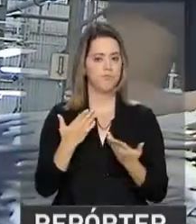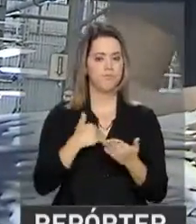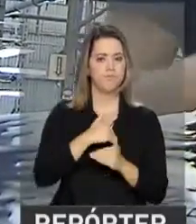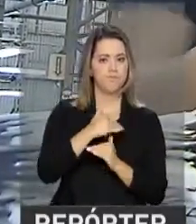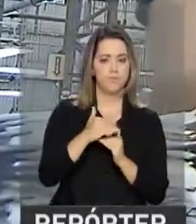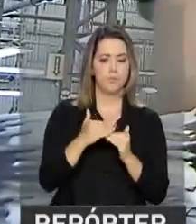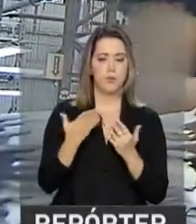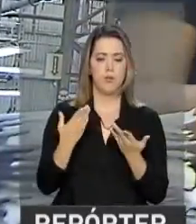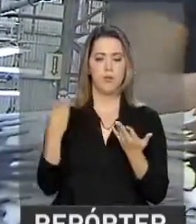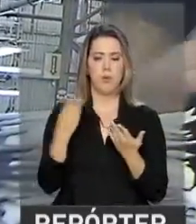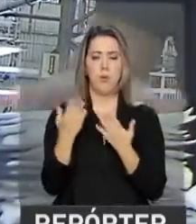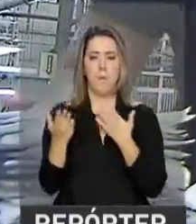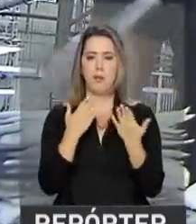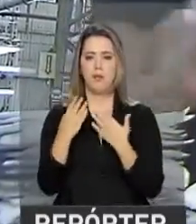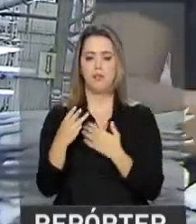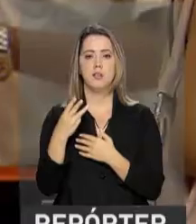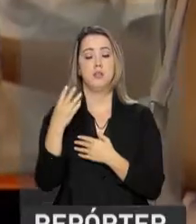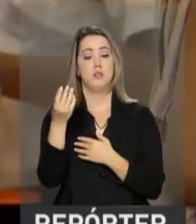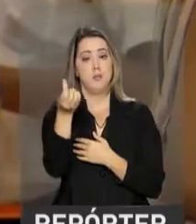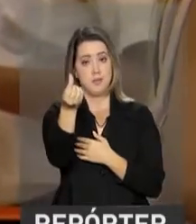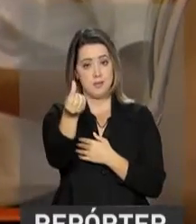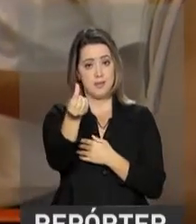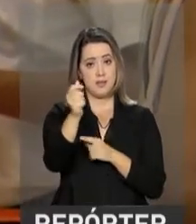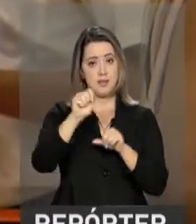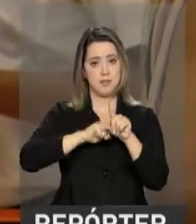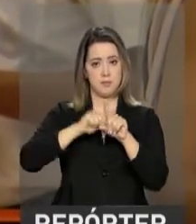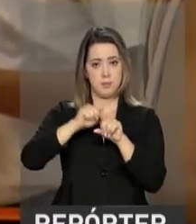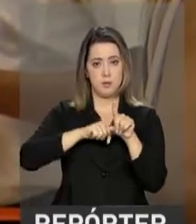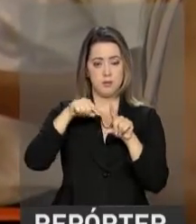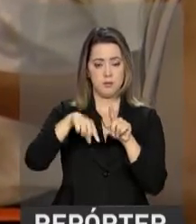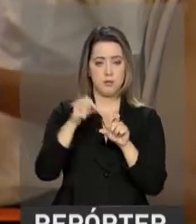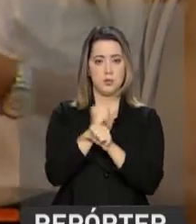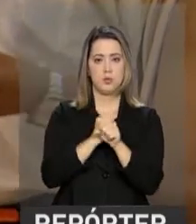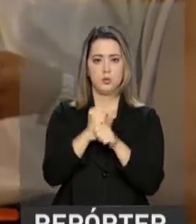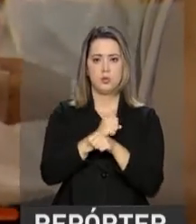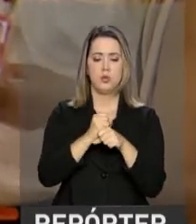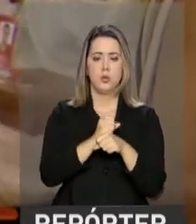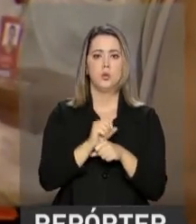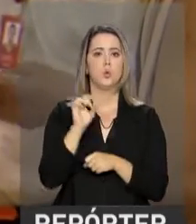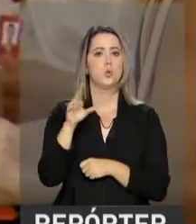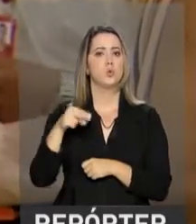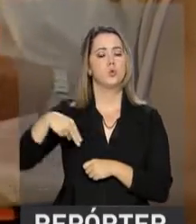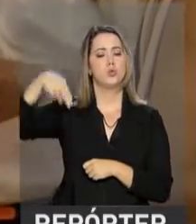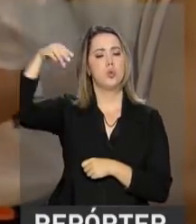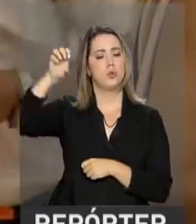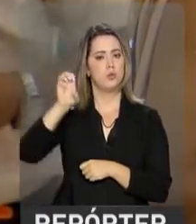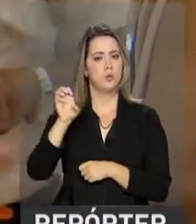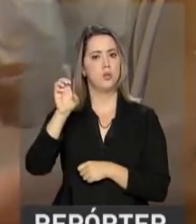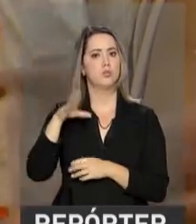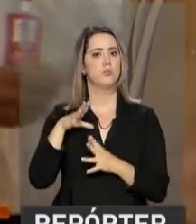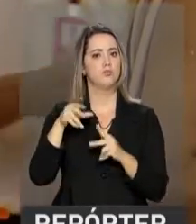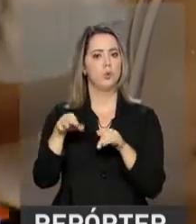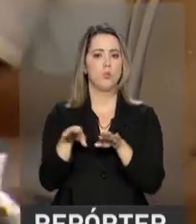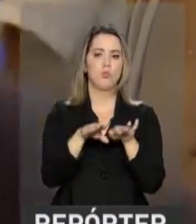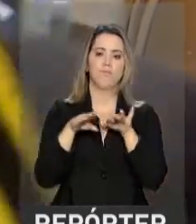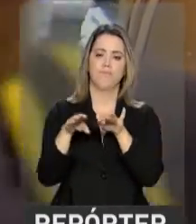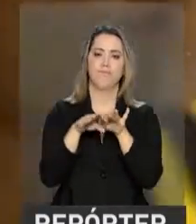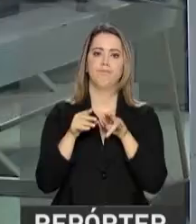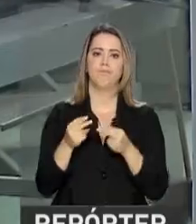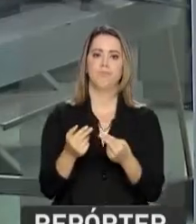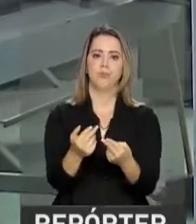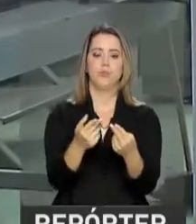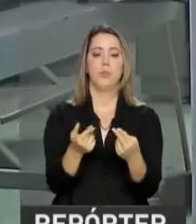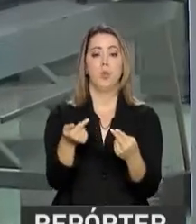o segundo trimestre deste ano com exceção do nordeste onde se manteve estável em todas as outras regiões